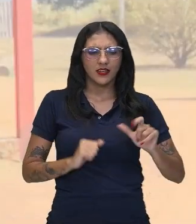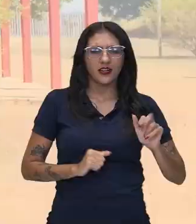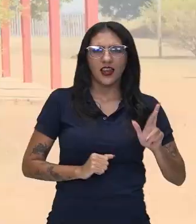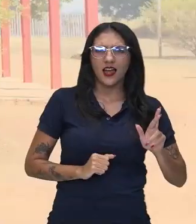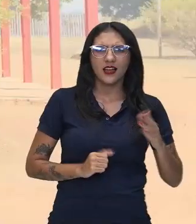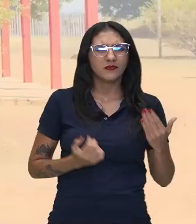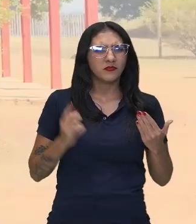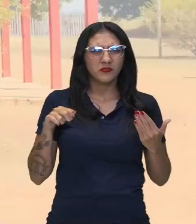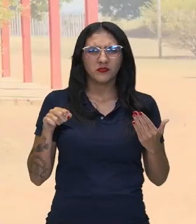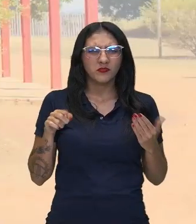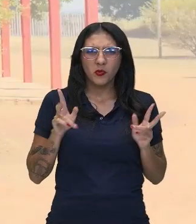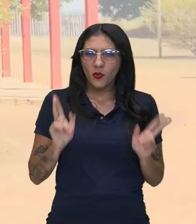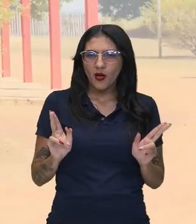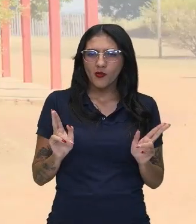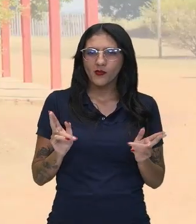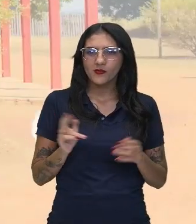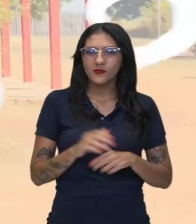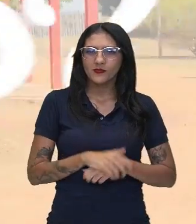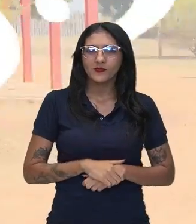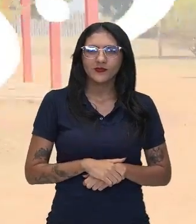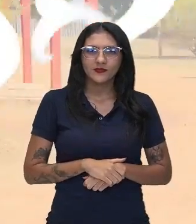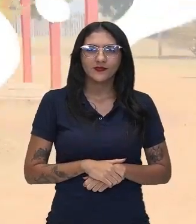coisa?